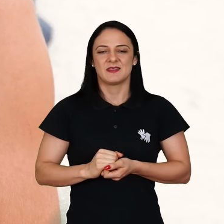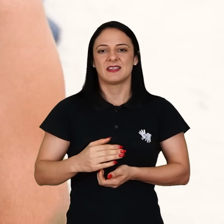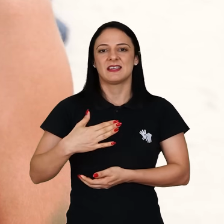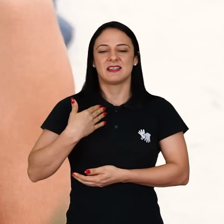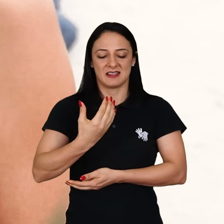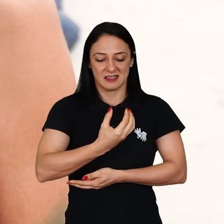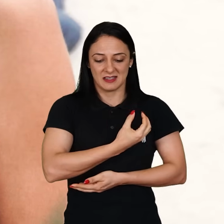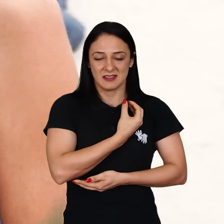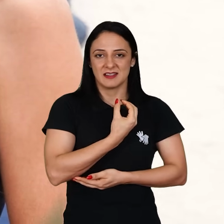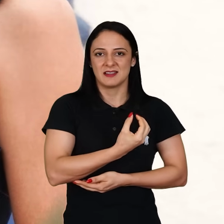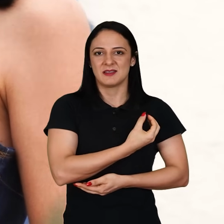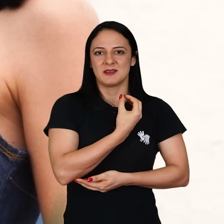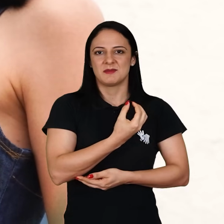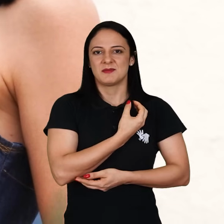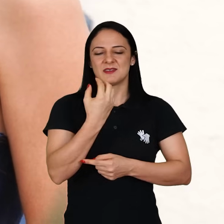Aparecida,